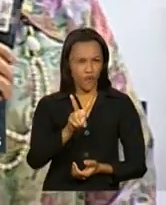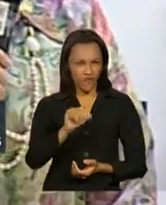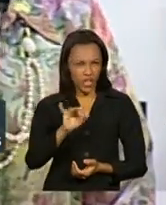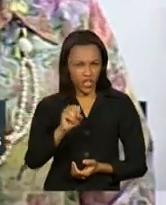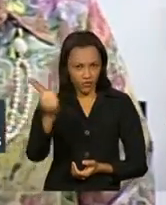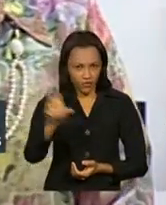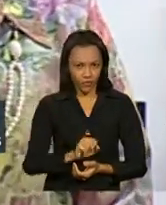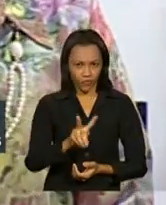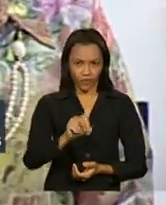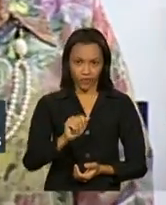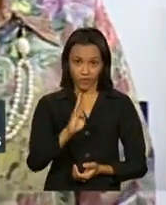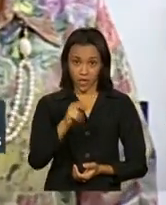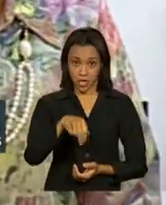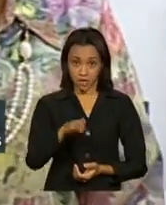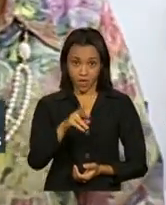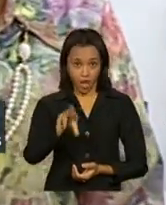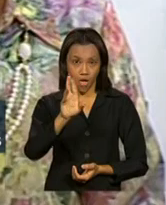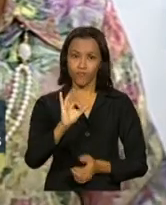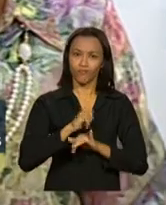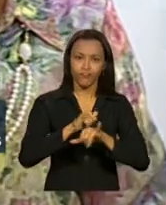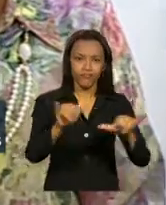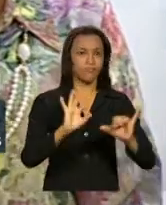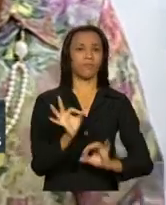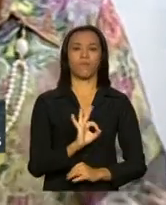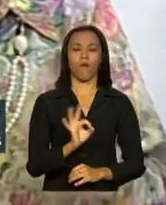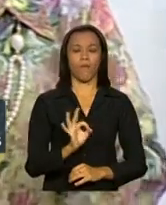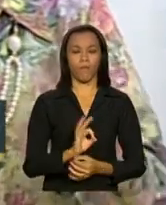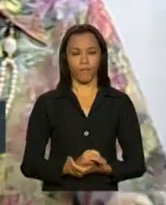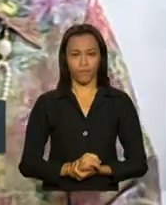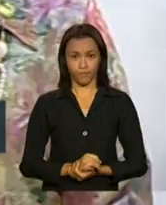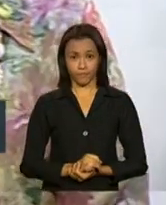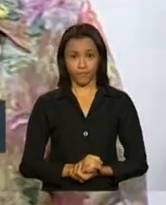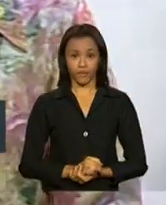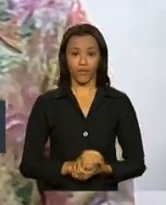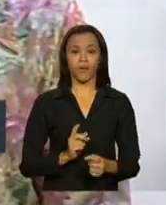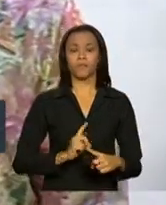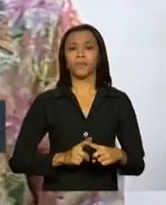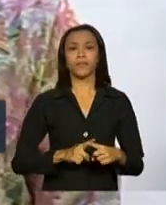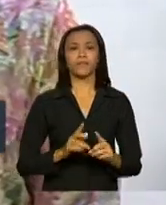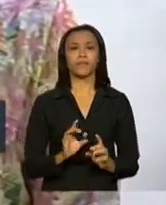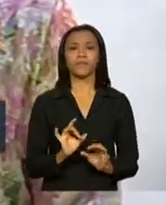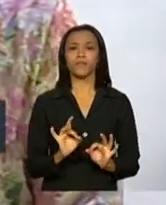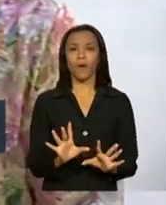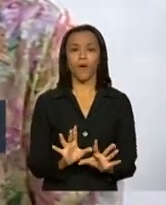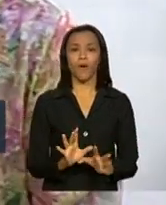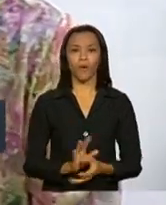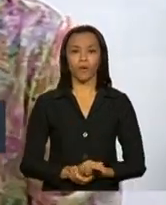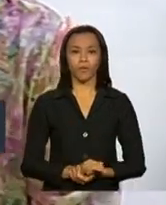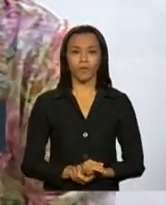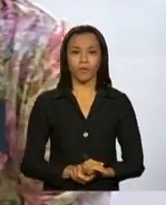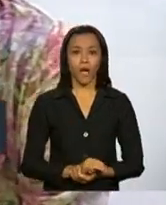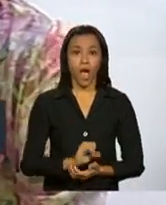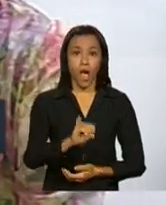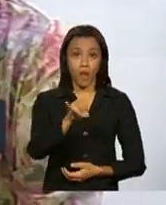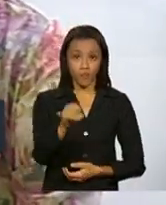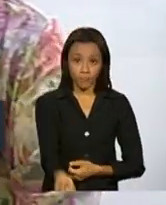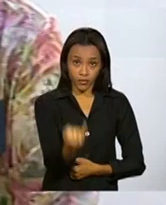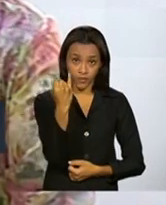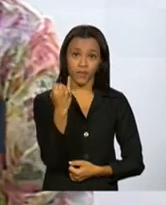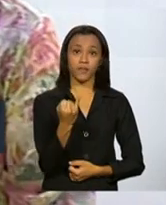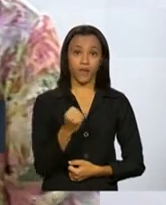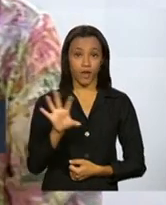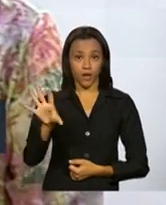via NBR eh não por nada mas é apenas por eh aproveitar a